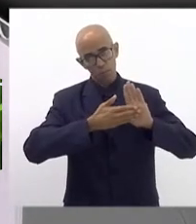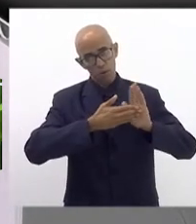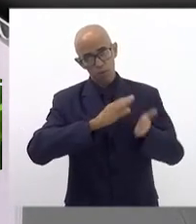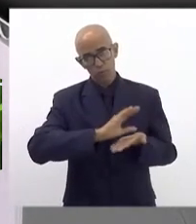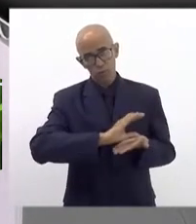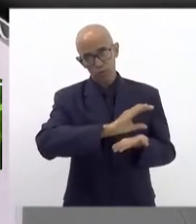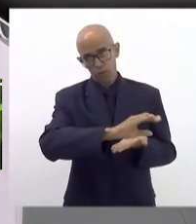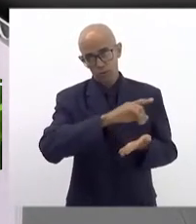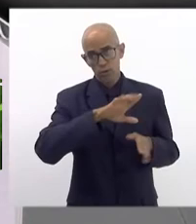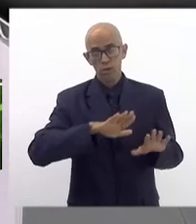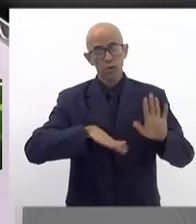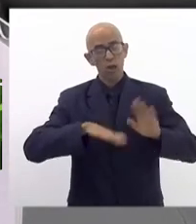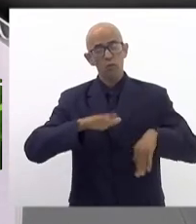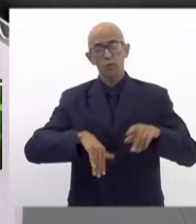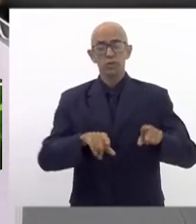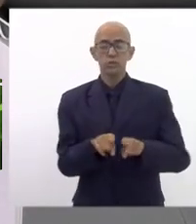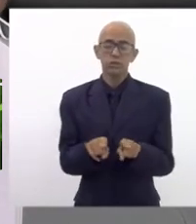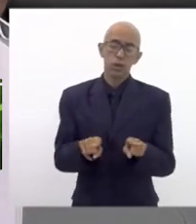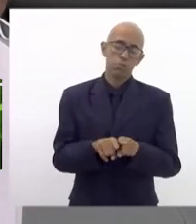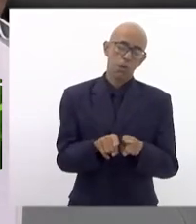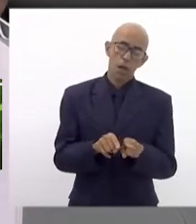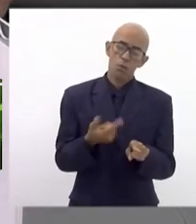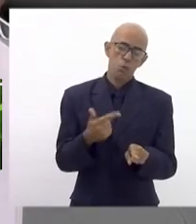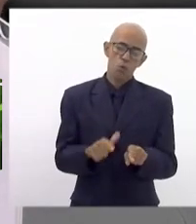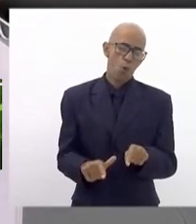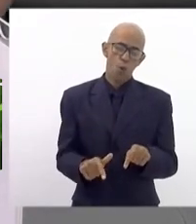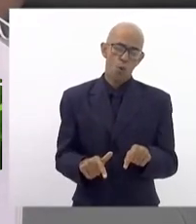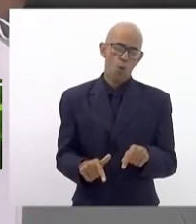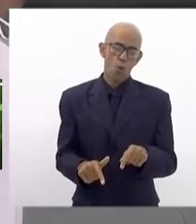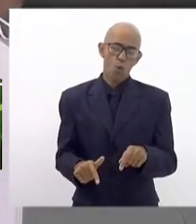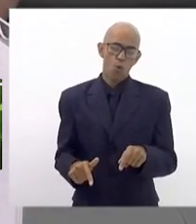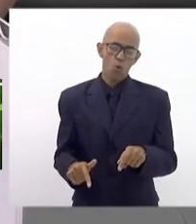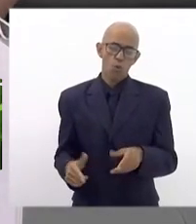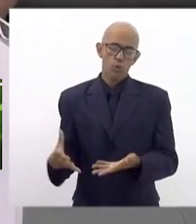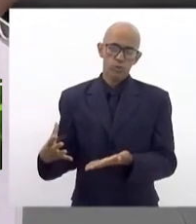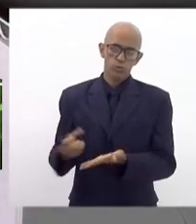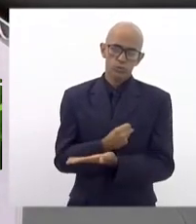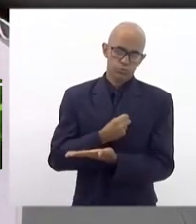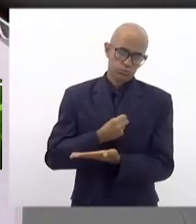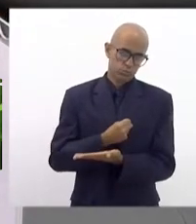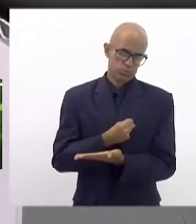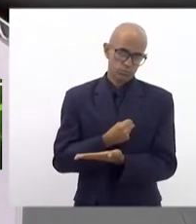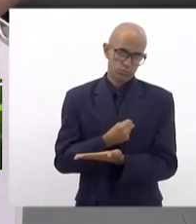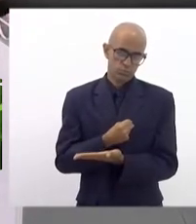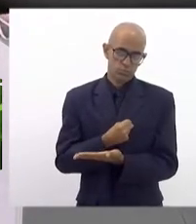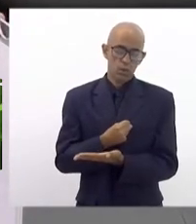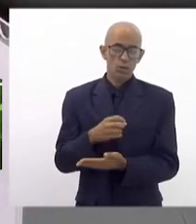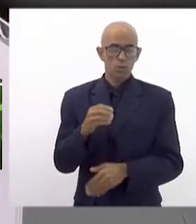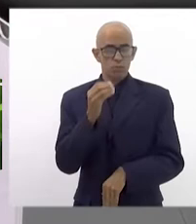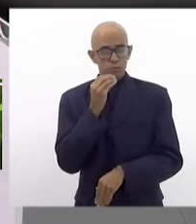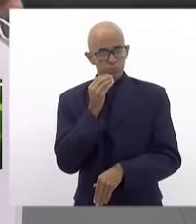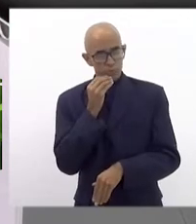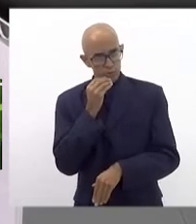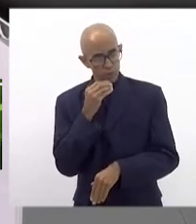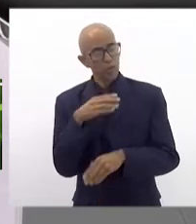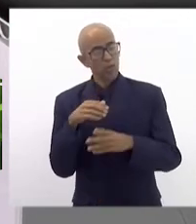E, eventualmente, inclusive, por outras fontes de receita. Não é? Acho que deveria haver essa